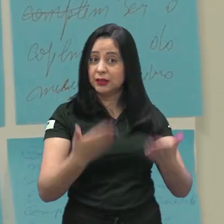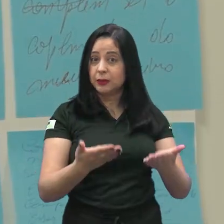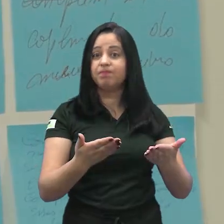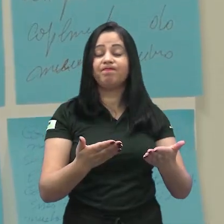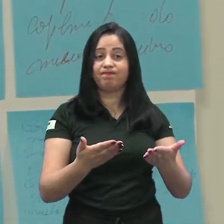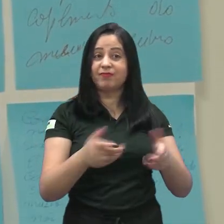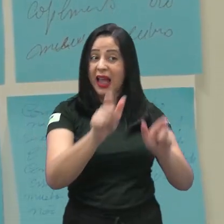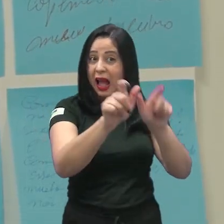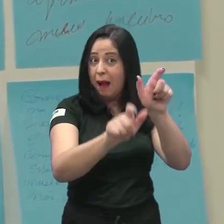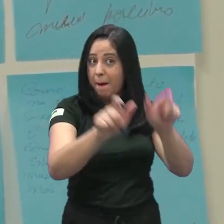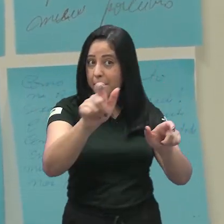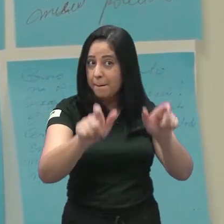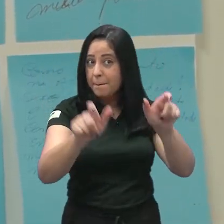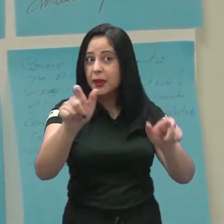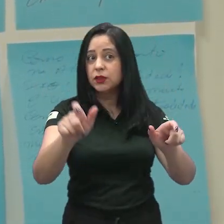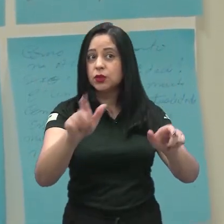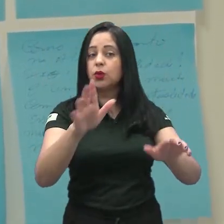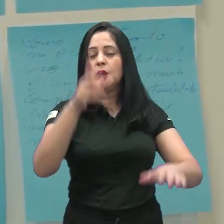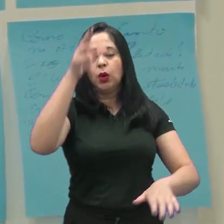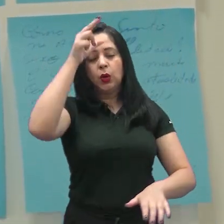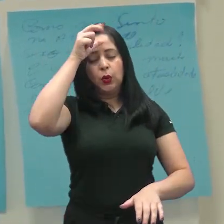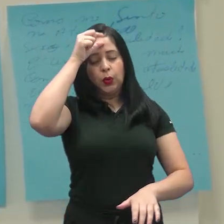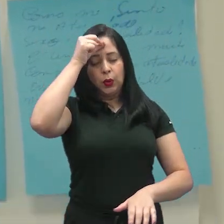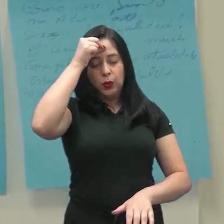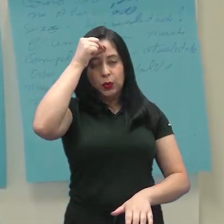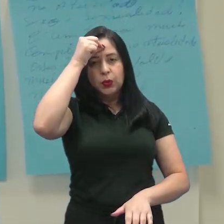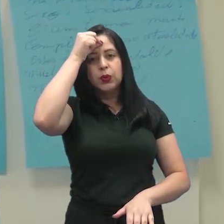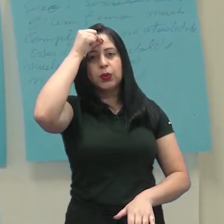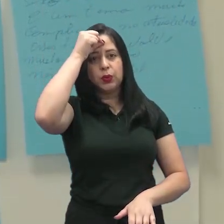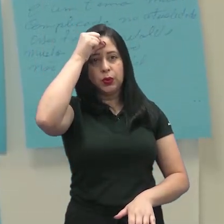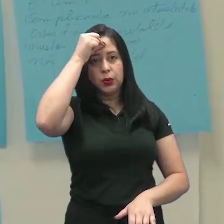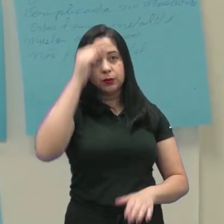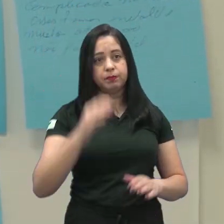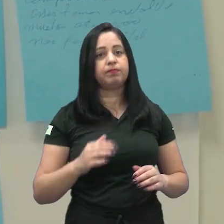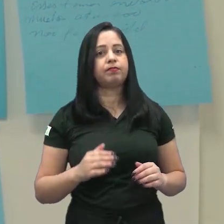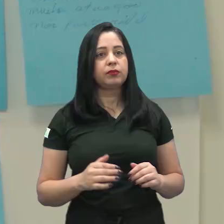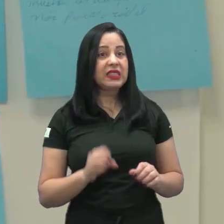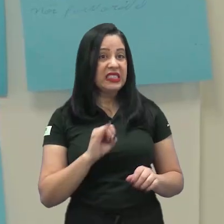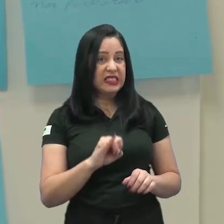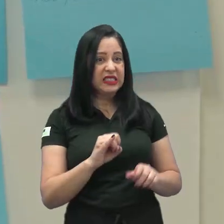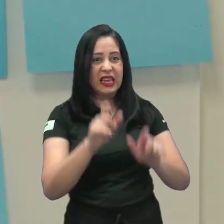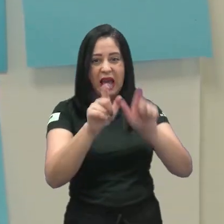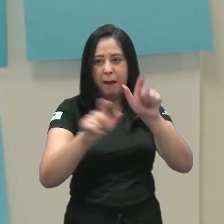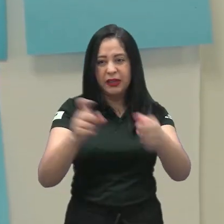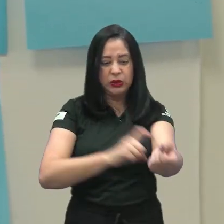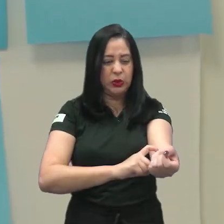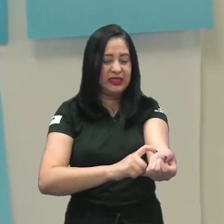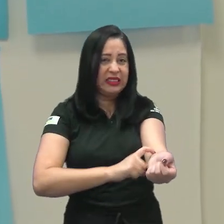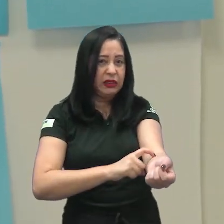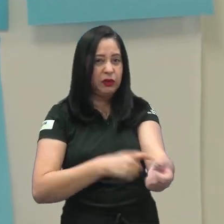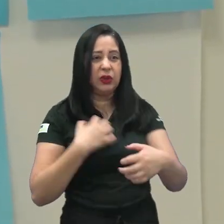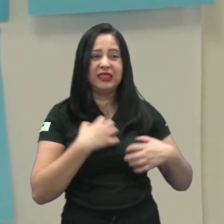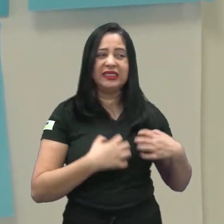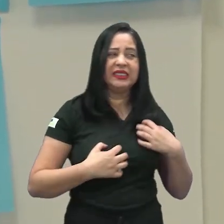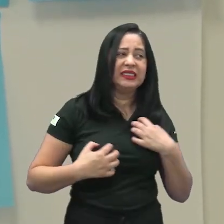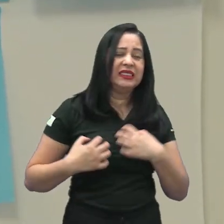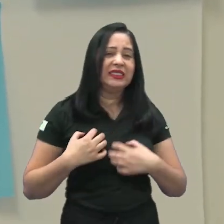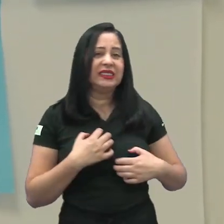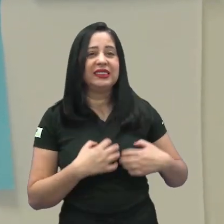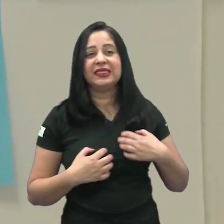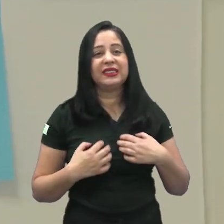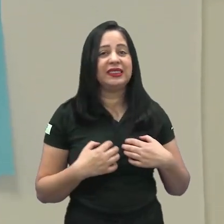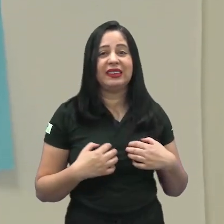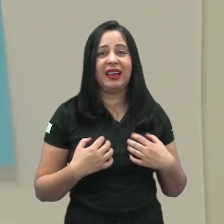de um lugar mais descansado, né? E quando a gente está muito nervoso, angustiado, parece que